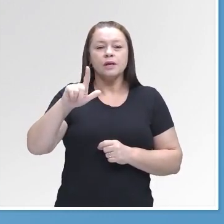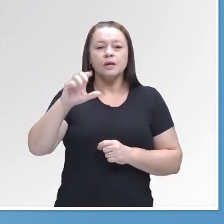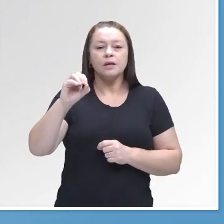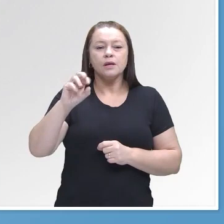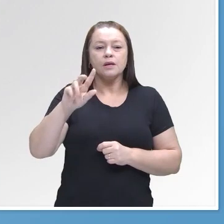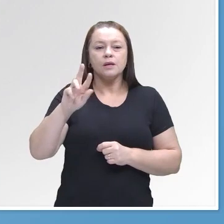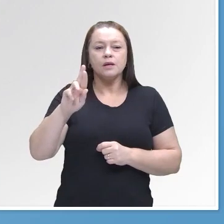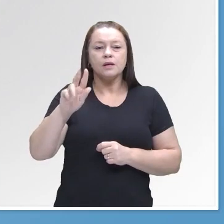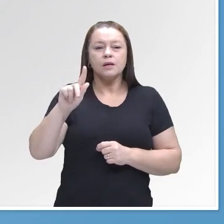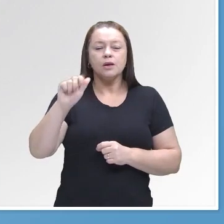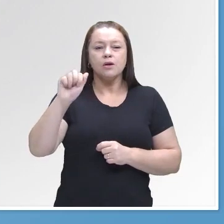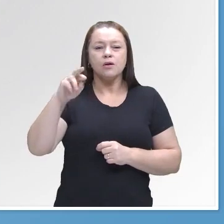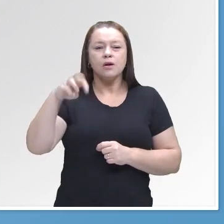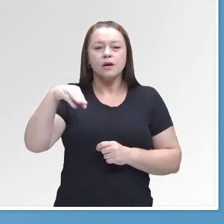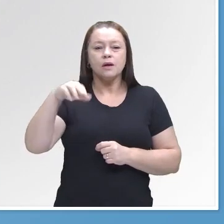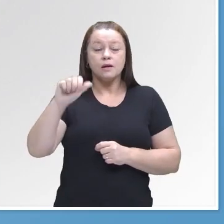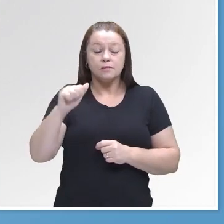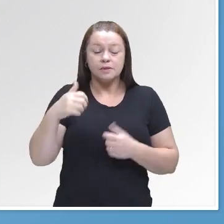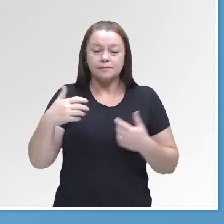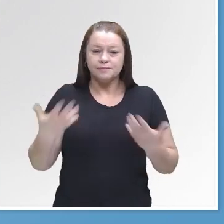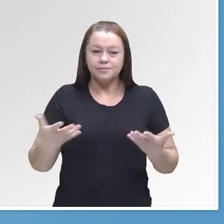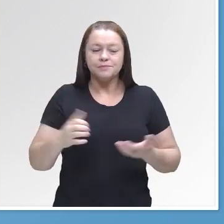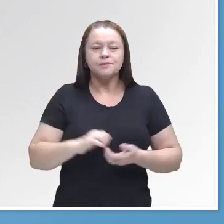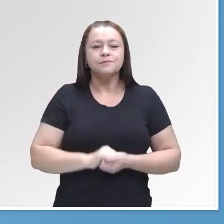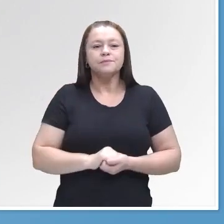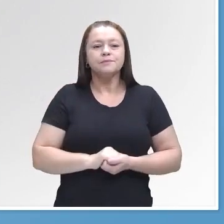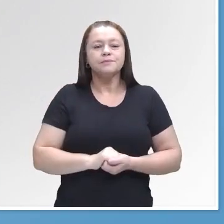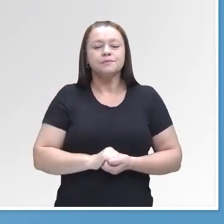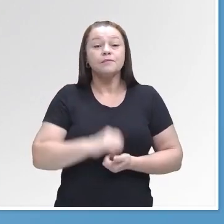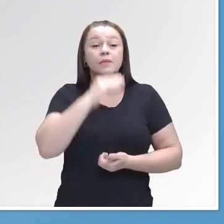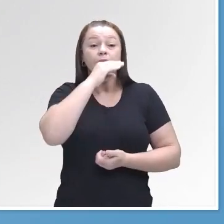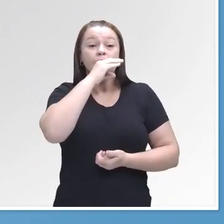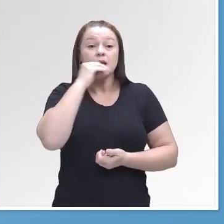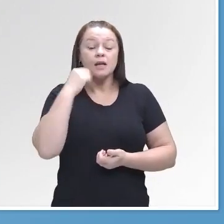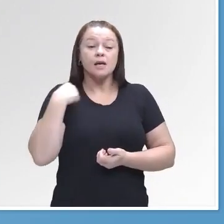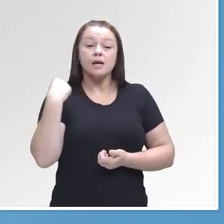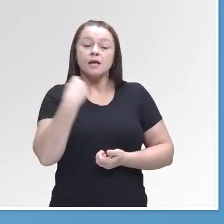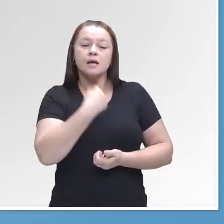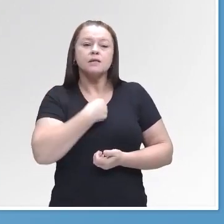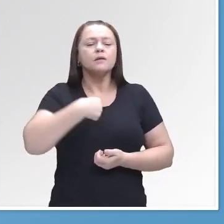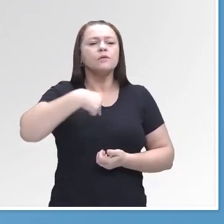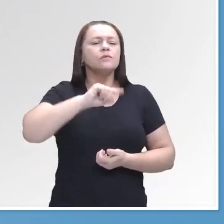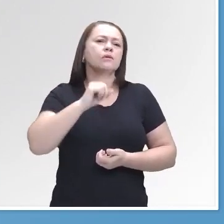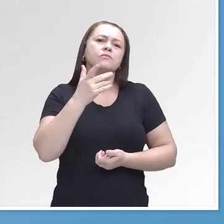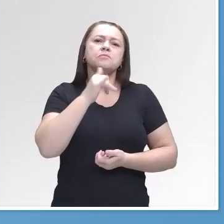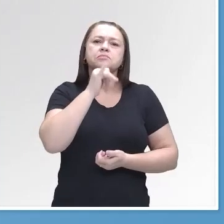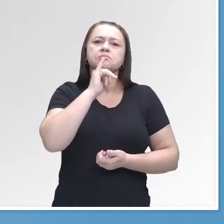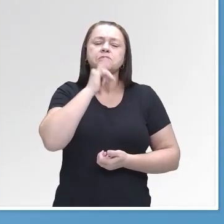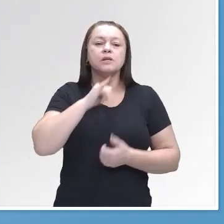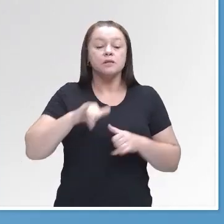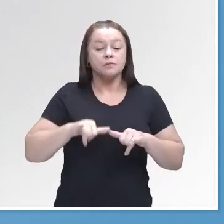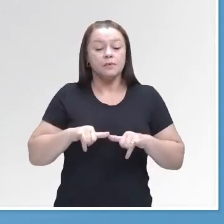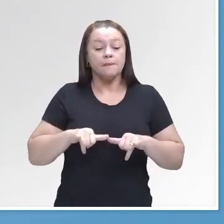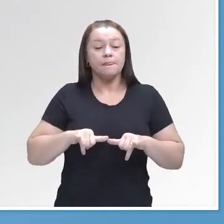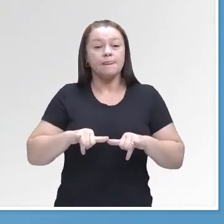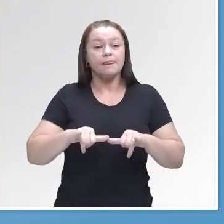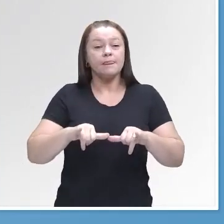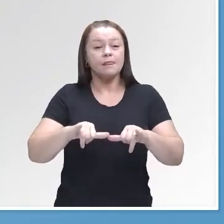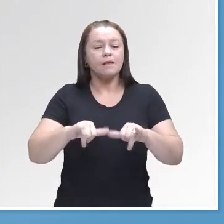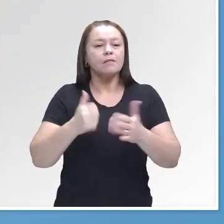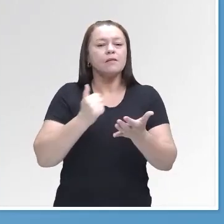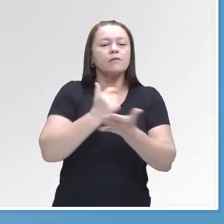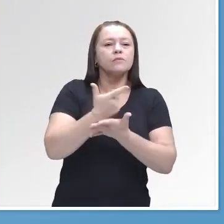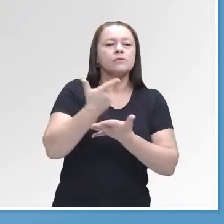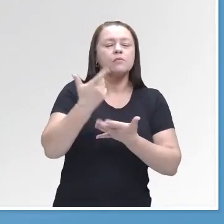quilograma. Crianças, quando vamos ao supermercado, vamos comprar